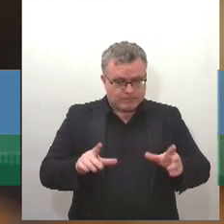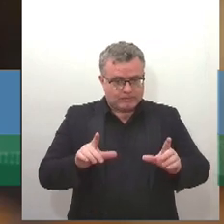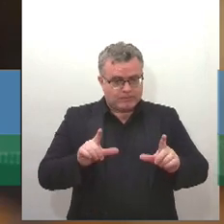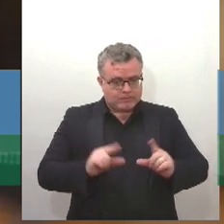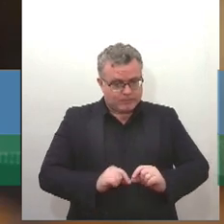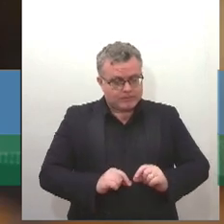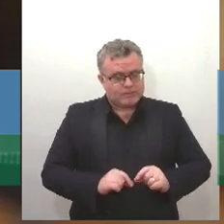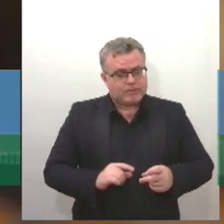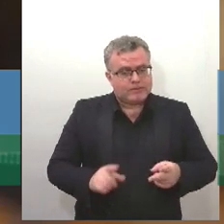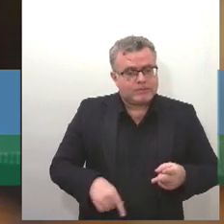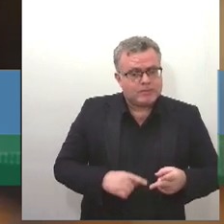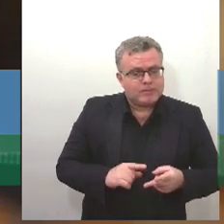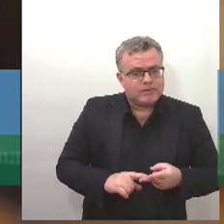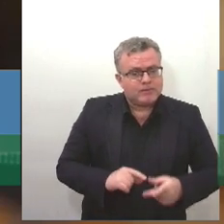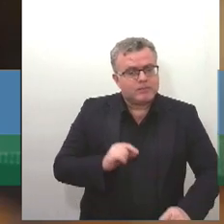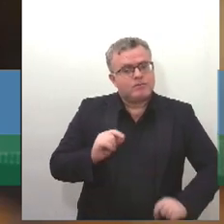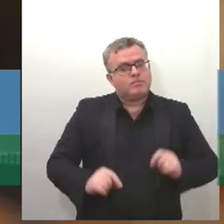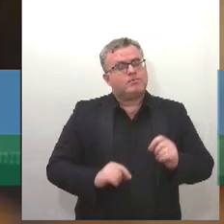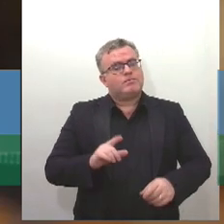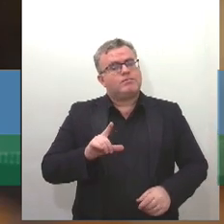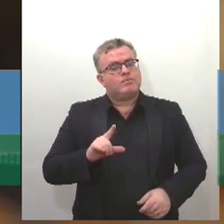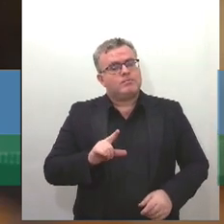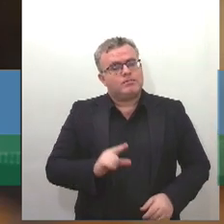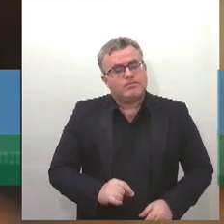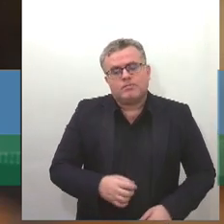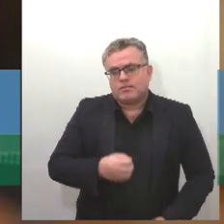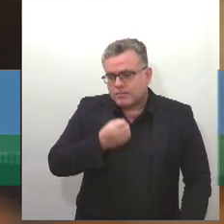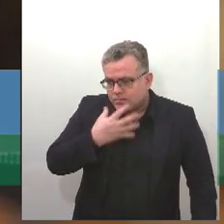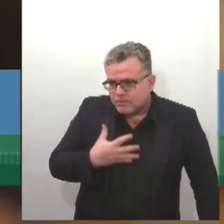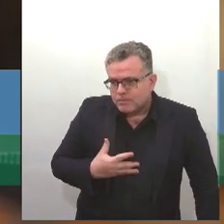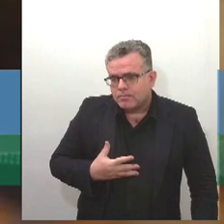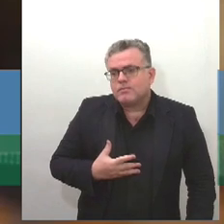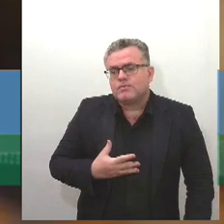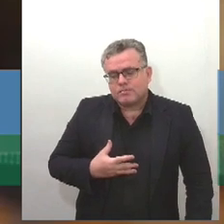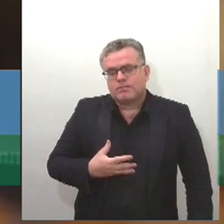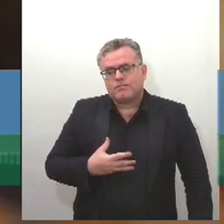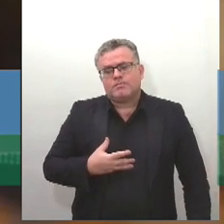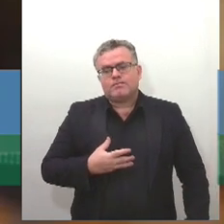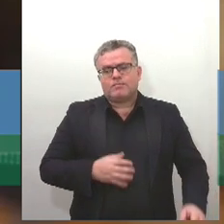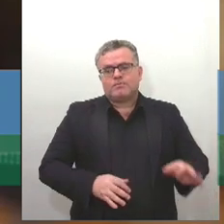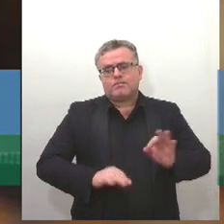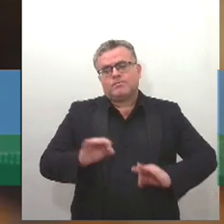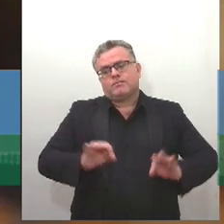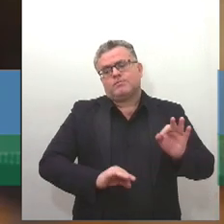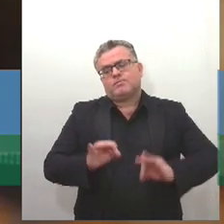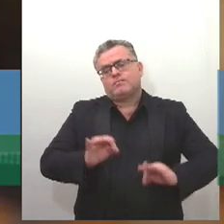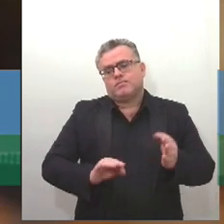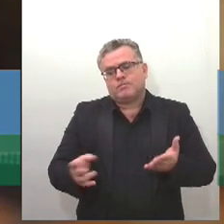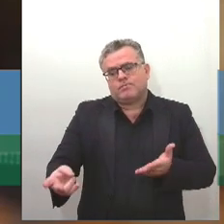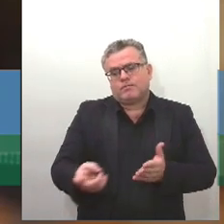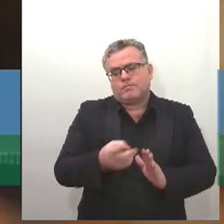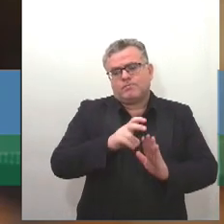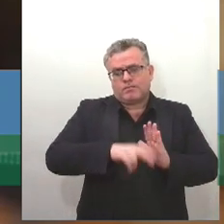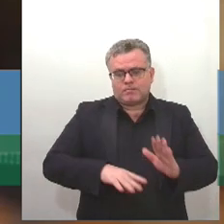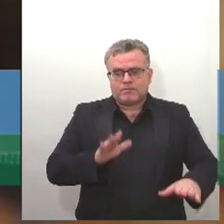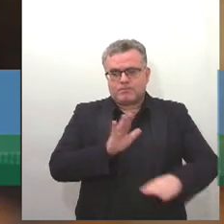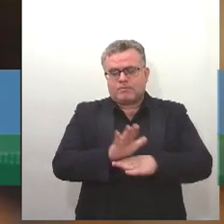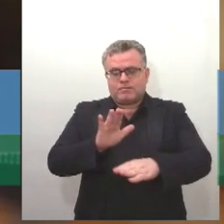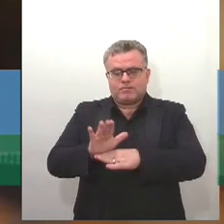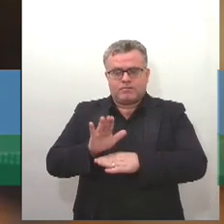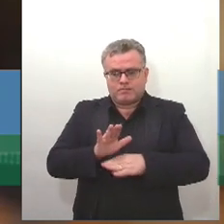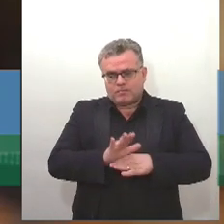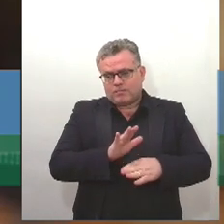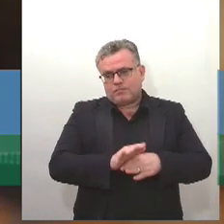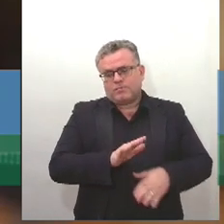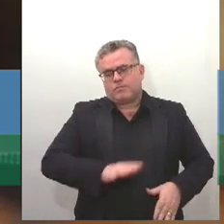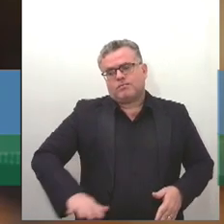uma redução uma boa distribuição da Carga Tributária para não onerar em excesso determinados setores as